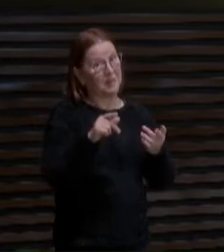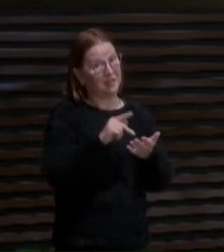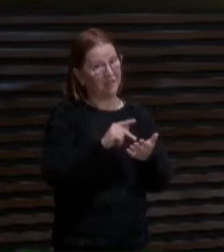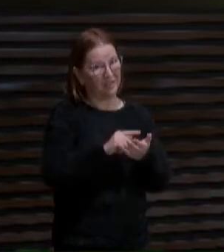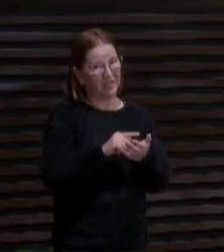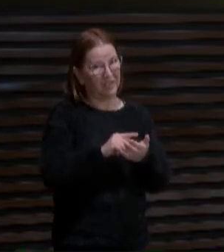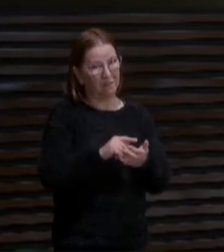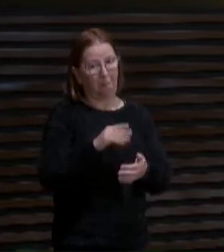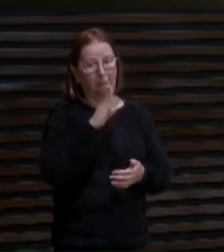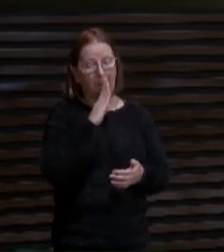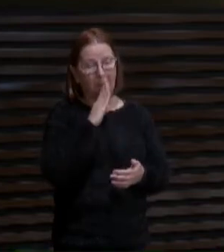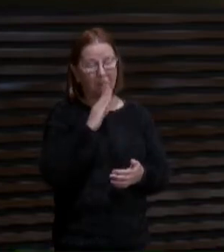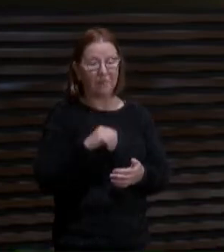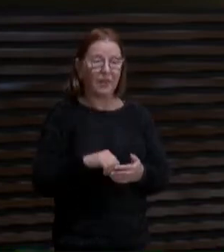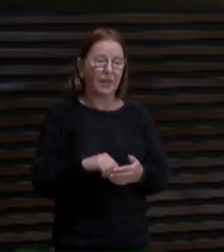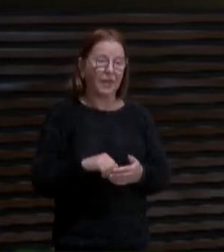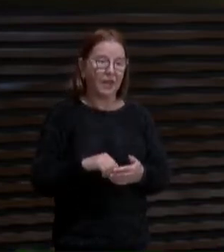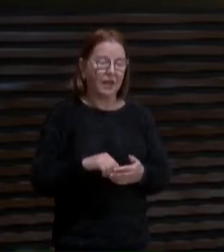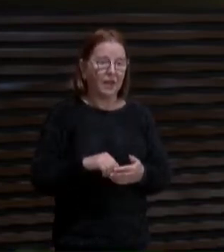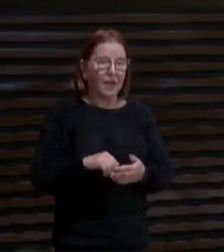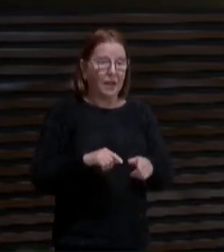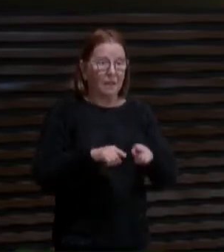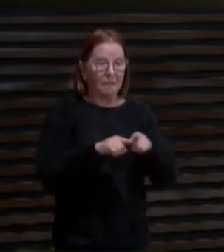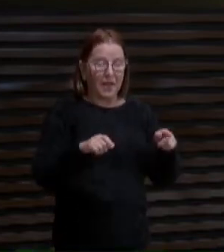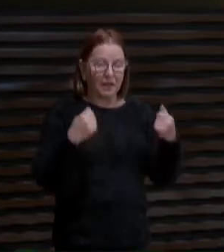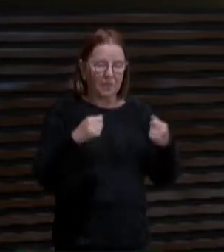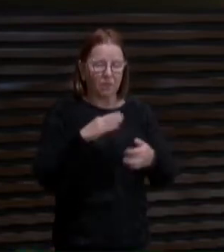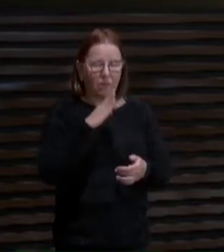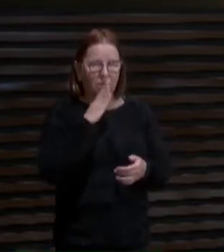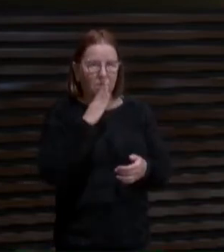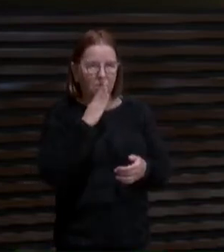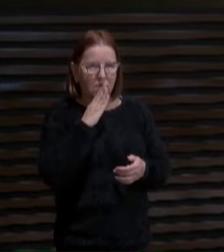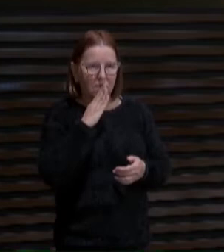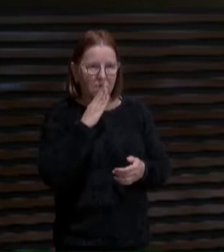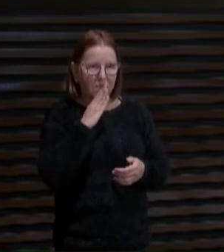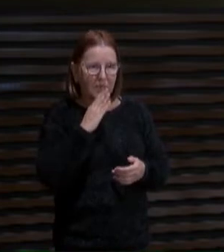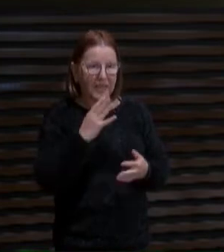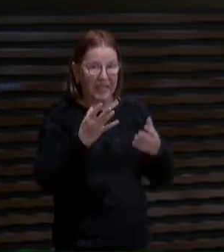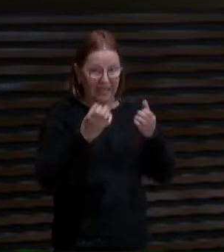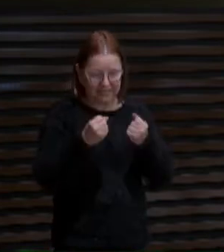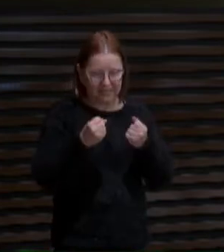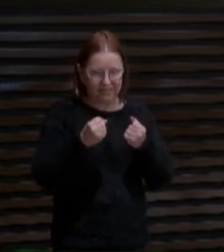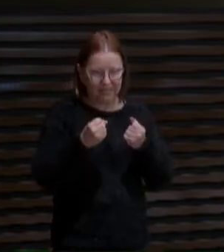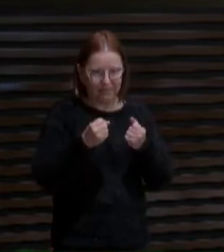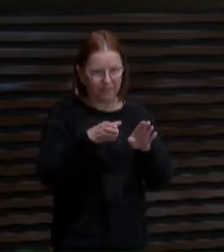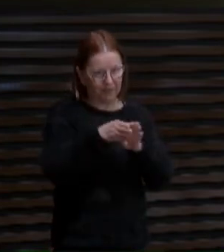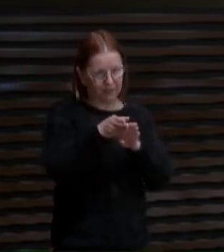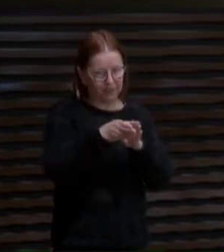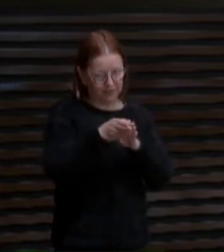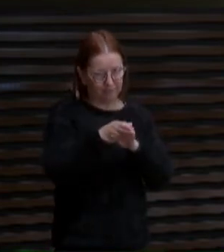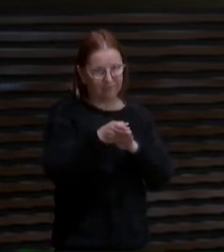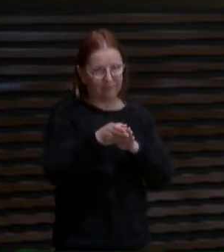devemos nos resignar e nos dispor a receber a disciplina que vem de Deus por meio de mãos humanas